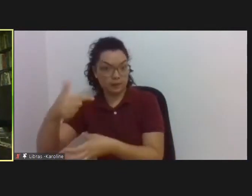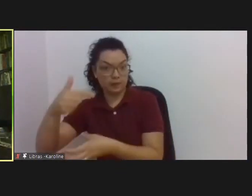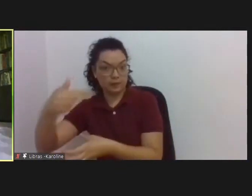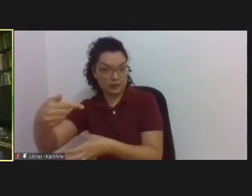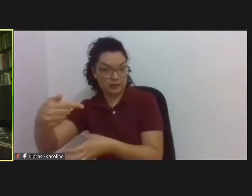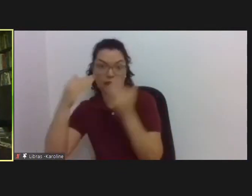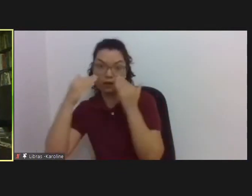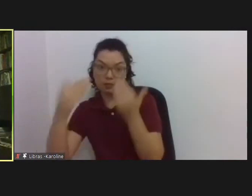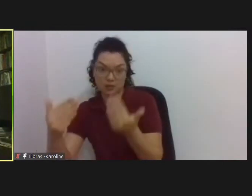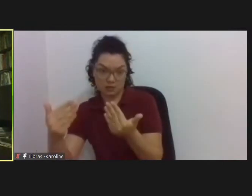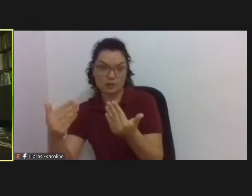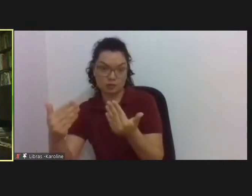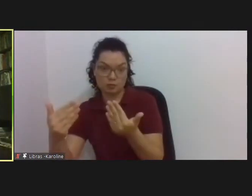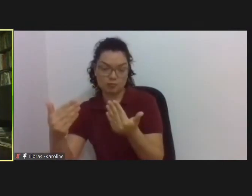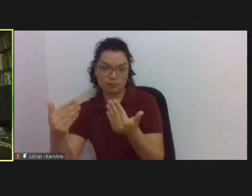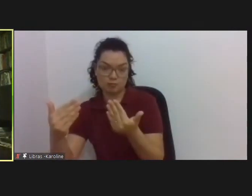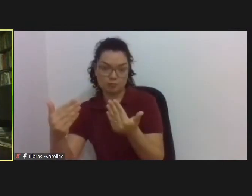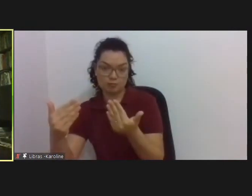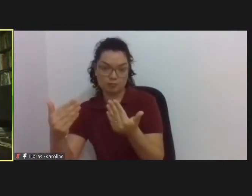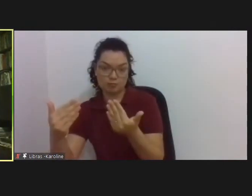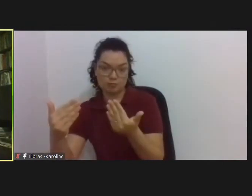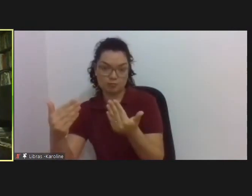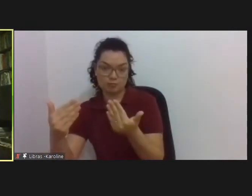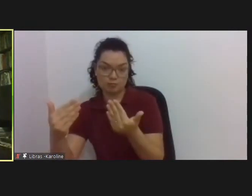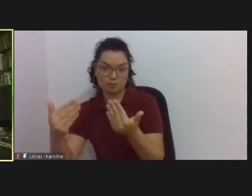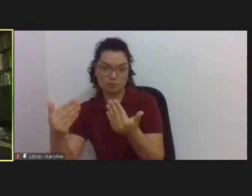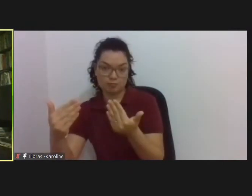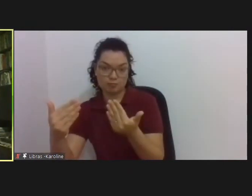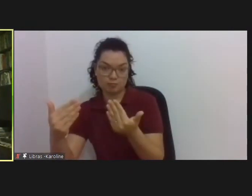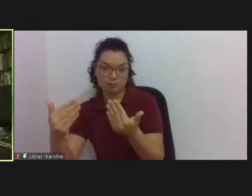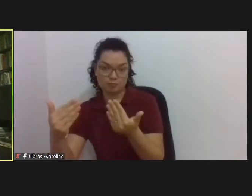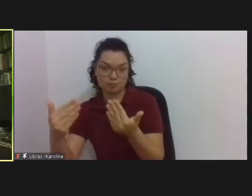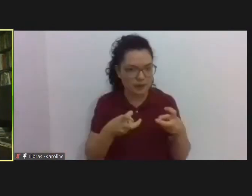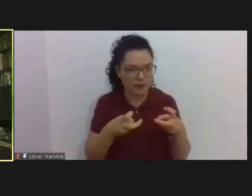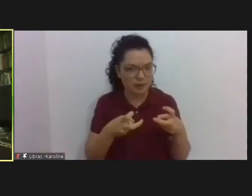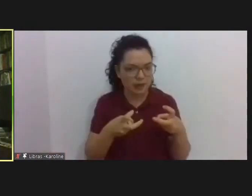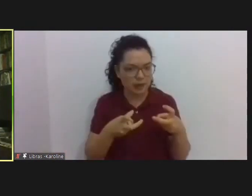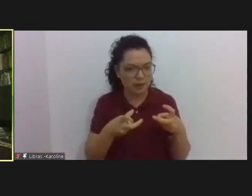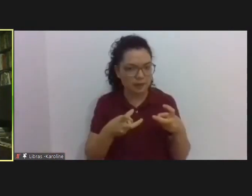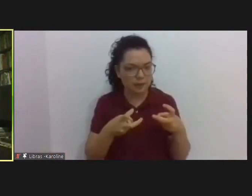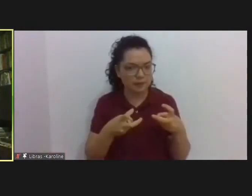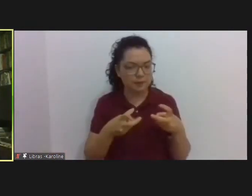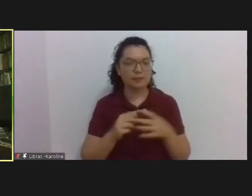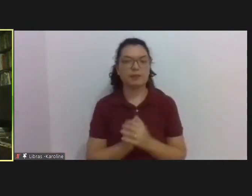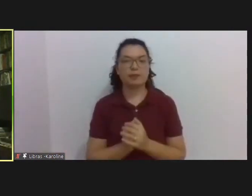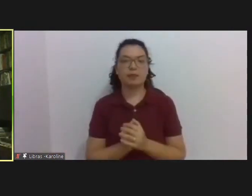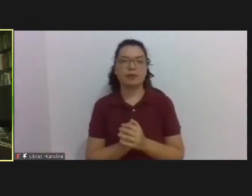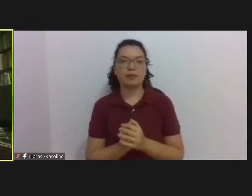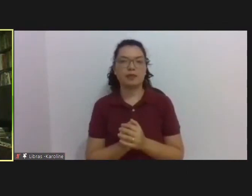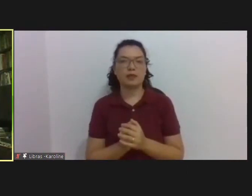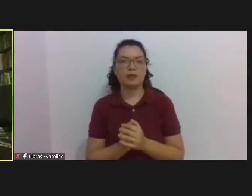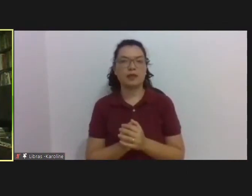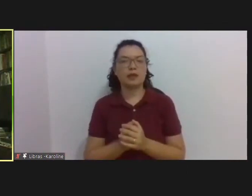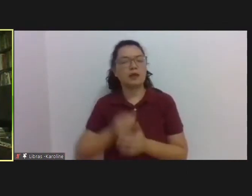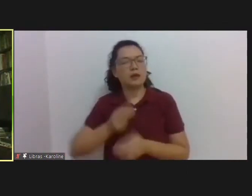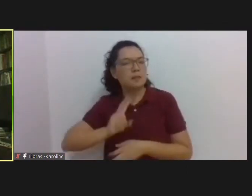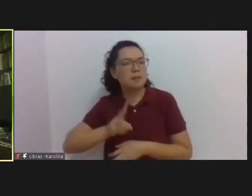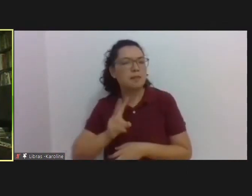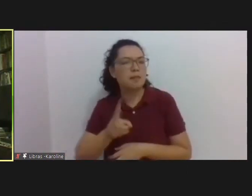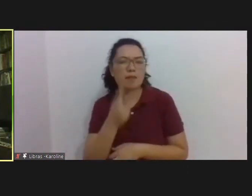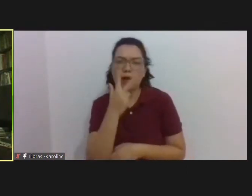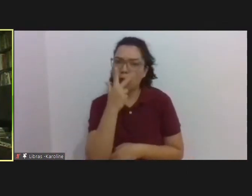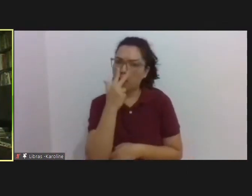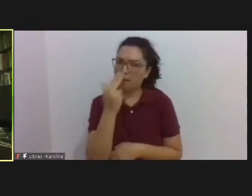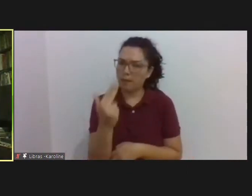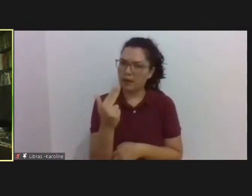dos resumos, e não no quantitativo que eu acabei de apresentar. Me parece bastante sintomático que, no momento de tragédia